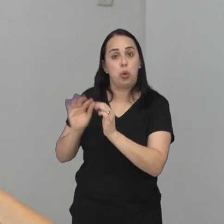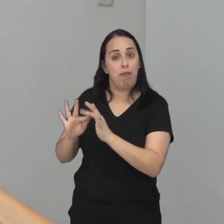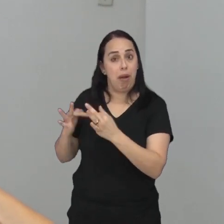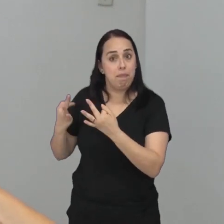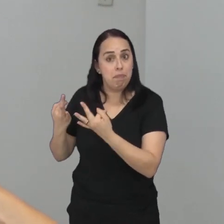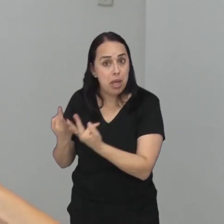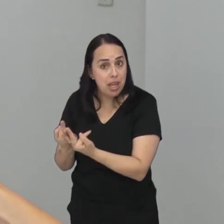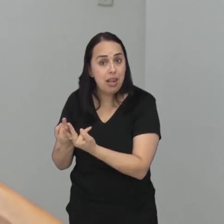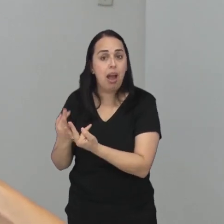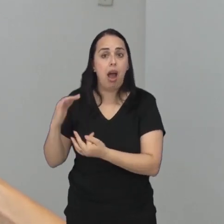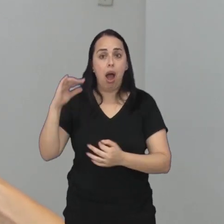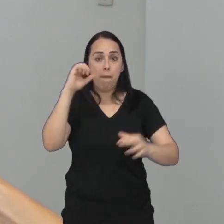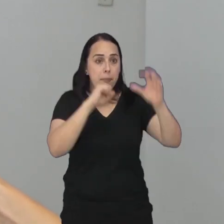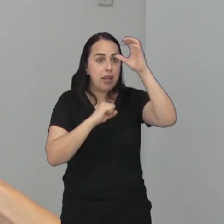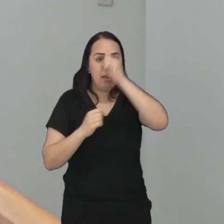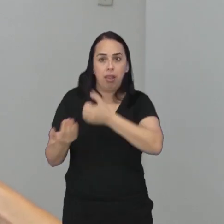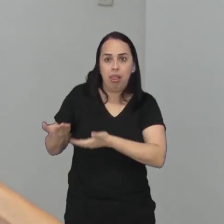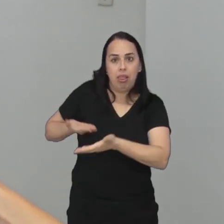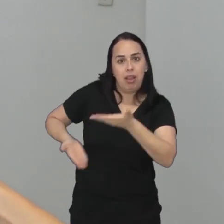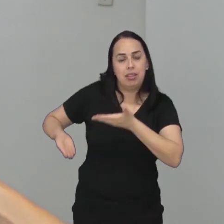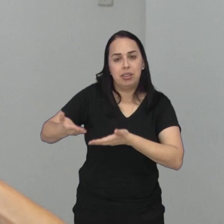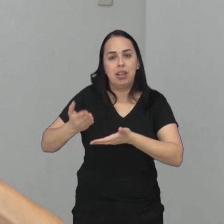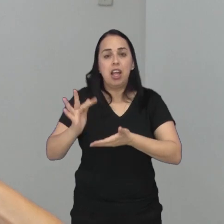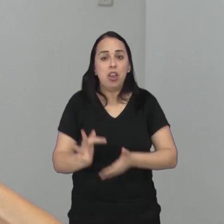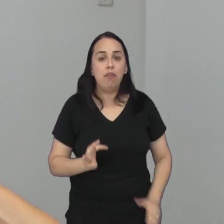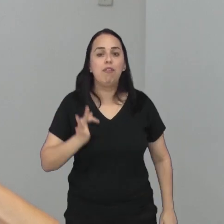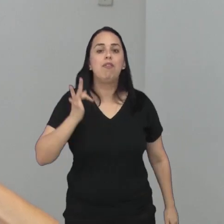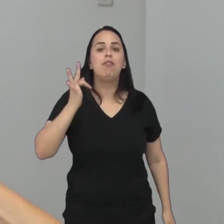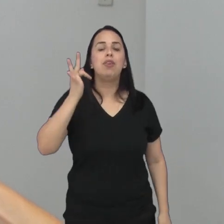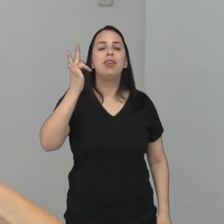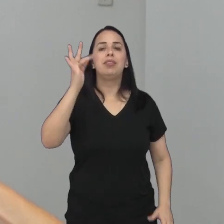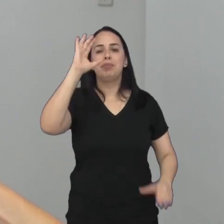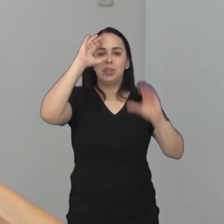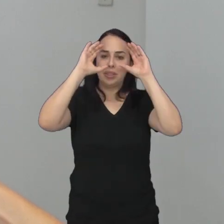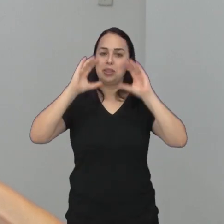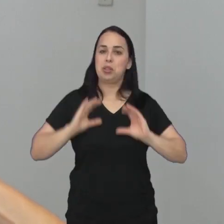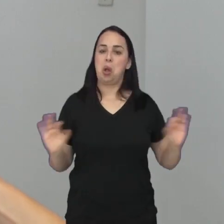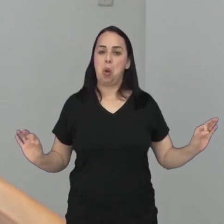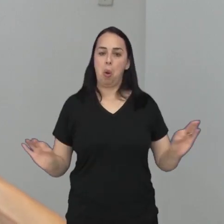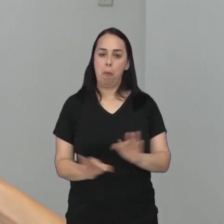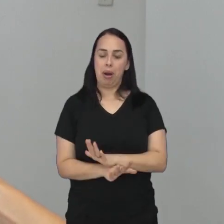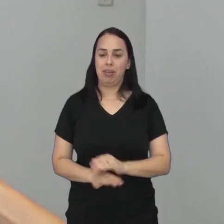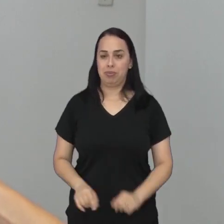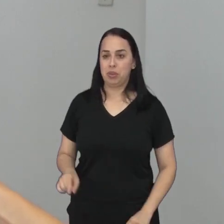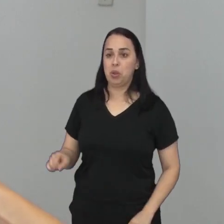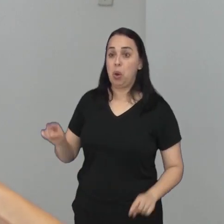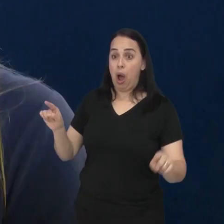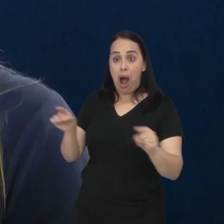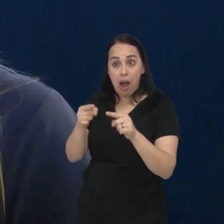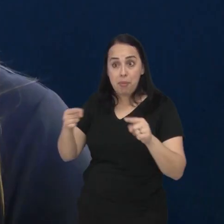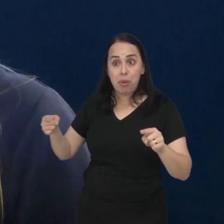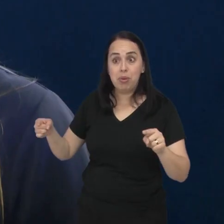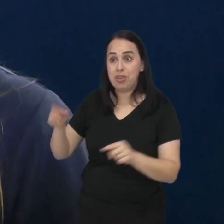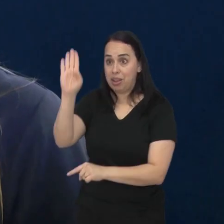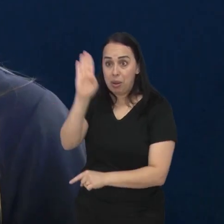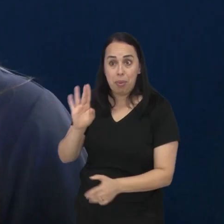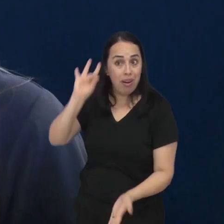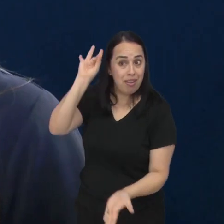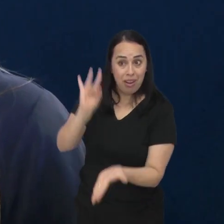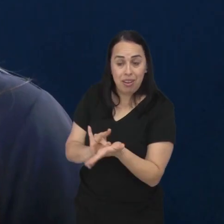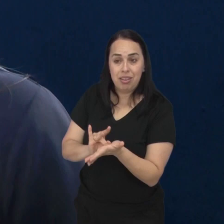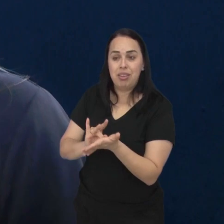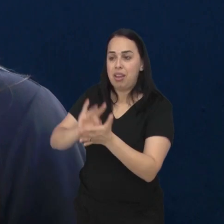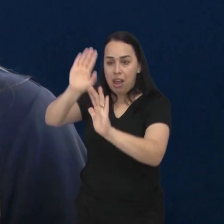sua família, com a sua comunidade, enfim, é o que nós chamamos lá na frente de cidadania plena. O hino